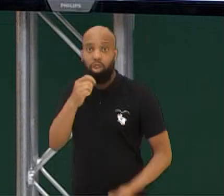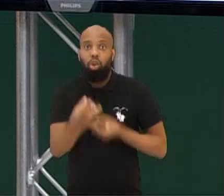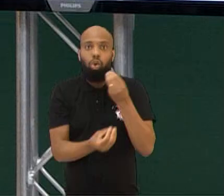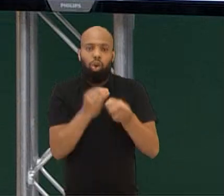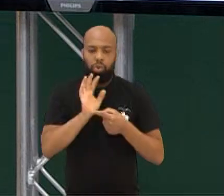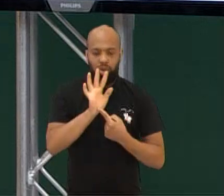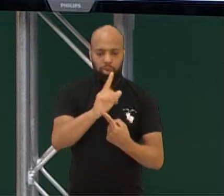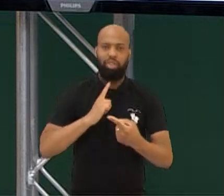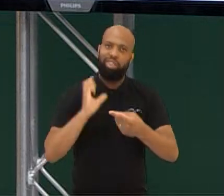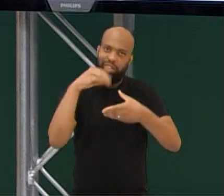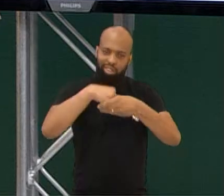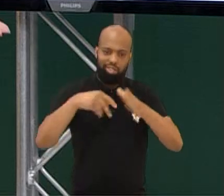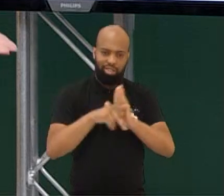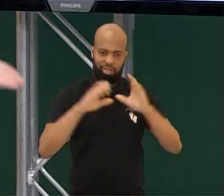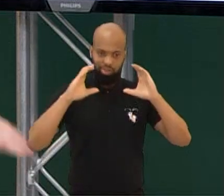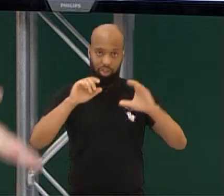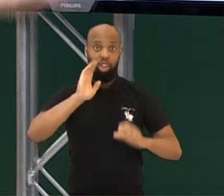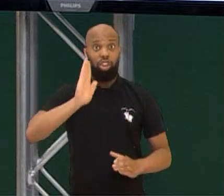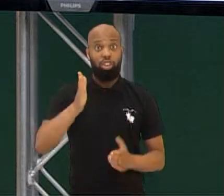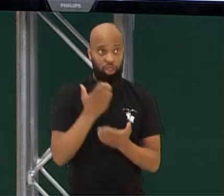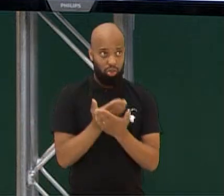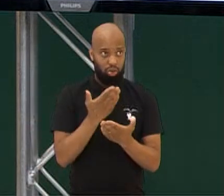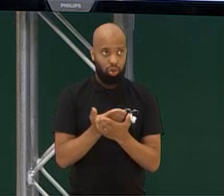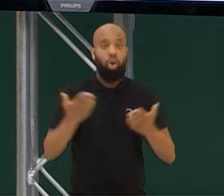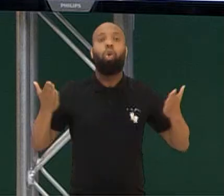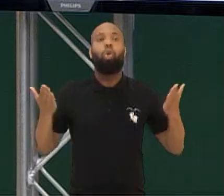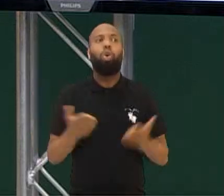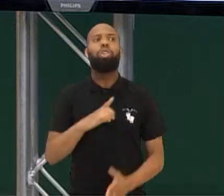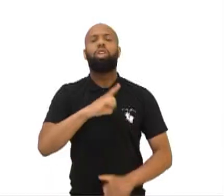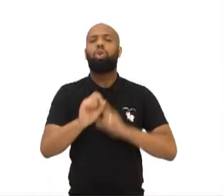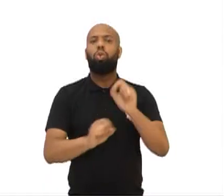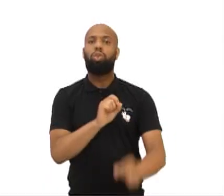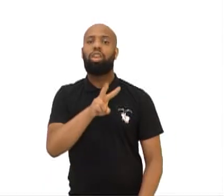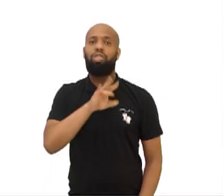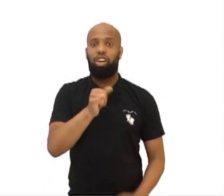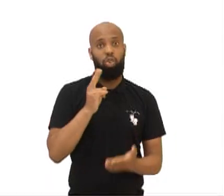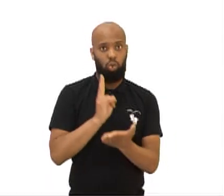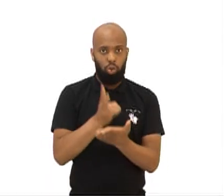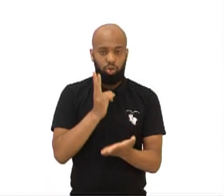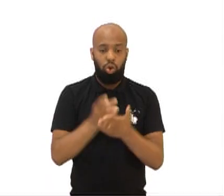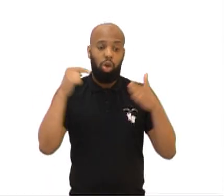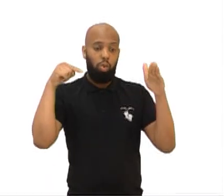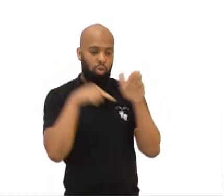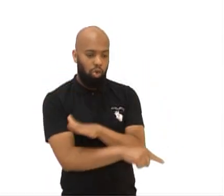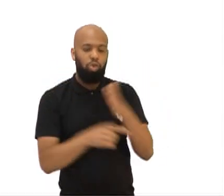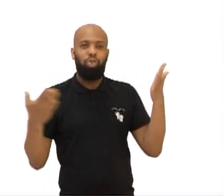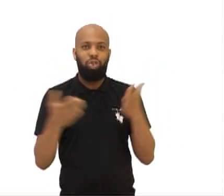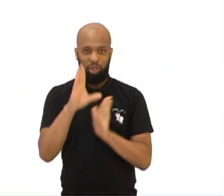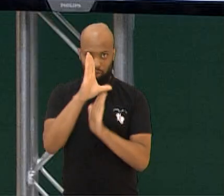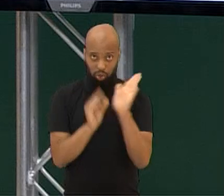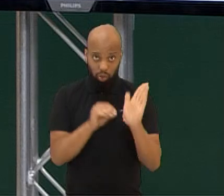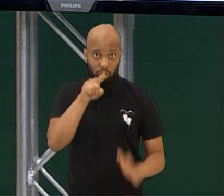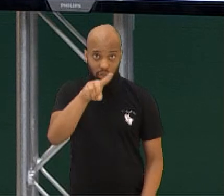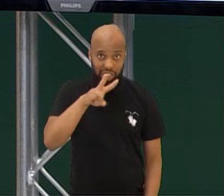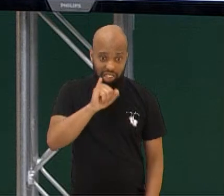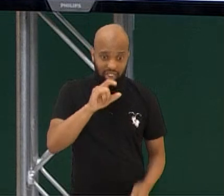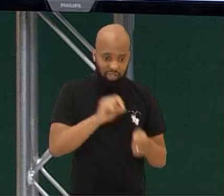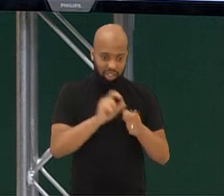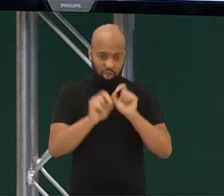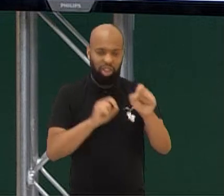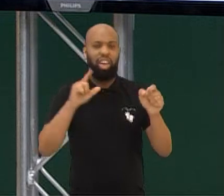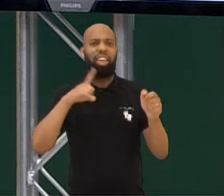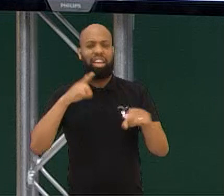nessa função. Isso vocês viram na aula anterior. Na aula de hoje, a gente vai dar uma aprofundada nesse conteúdo. Você vai fazer um pouco